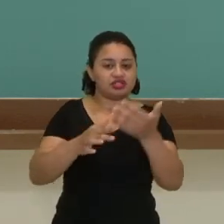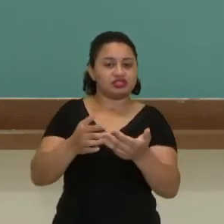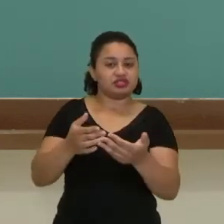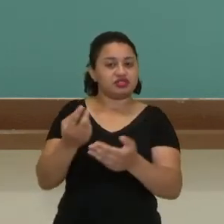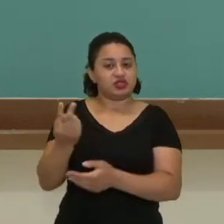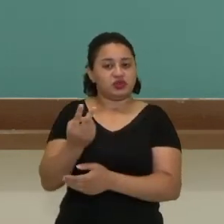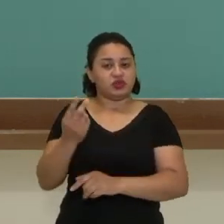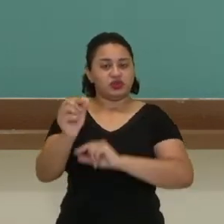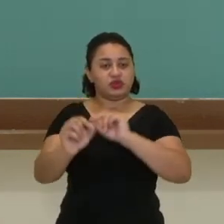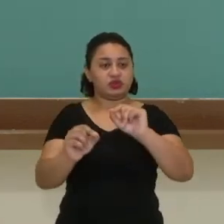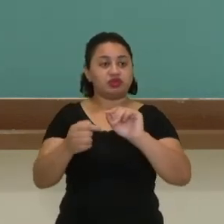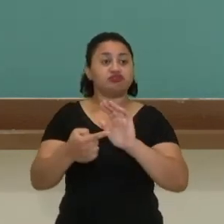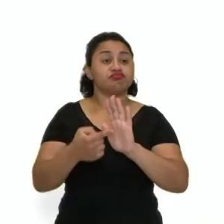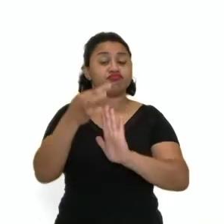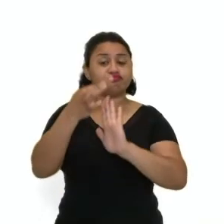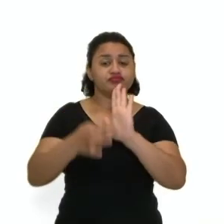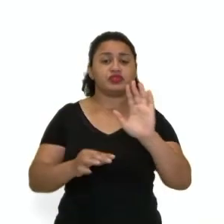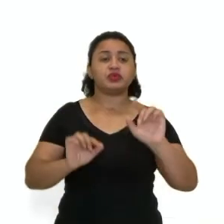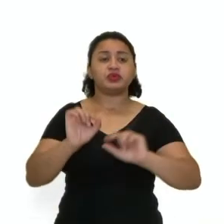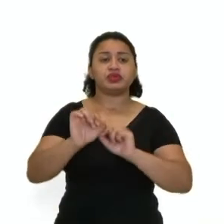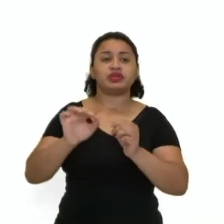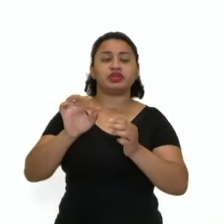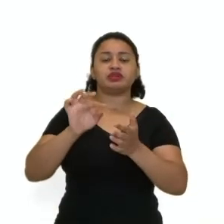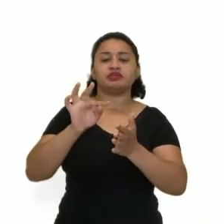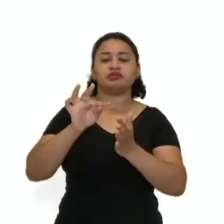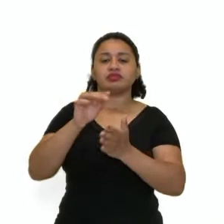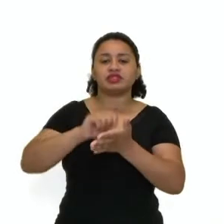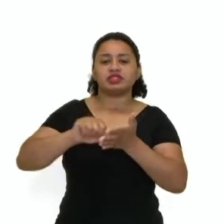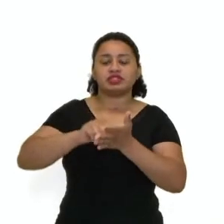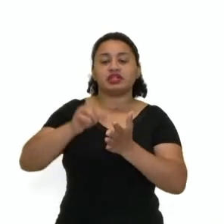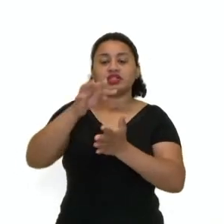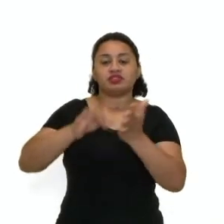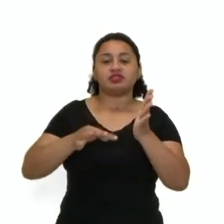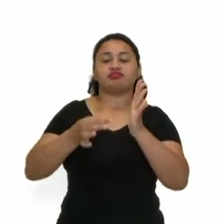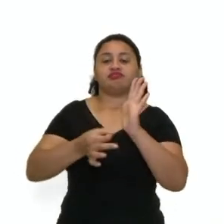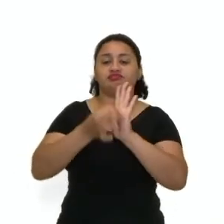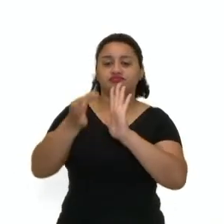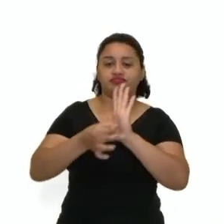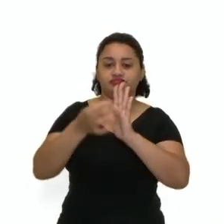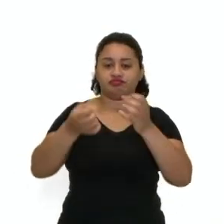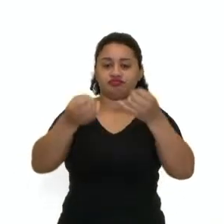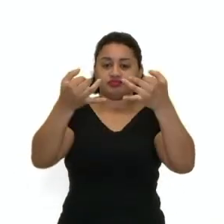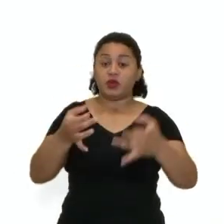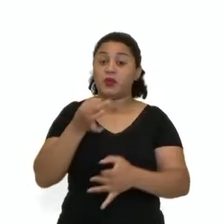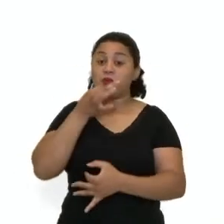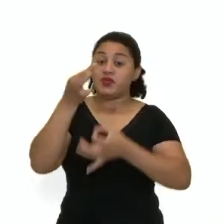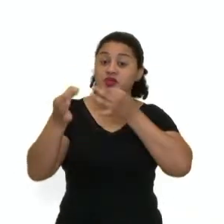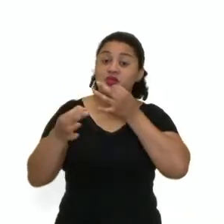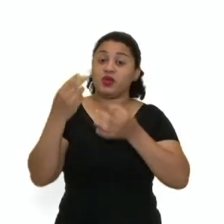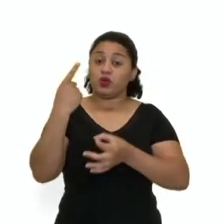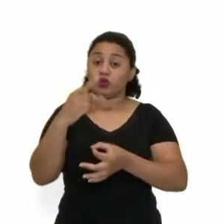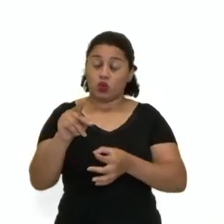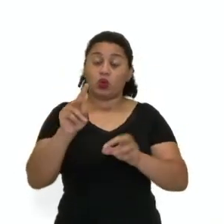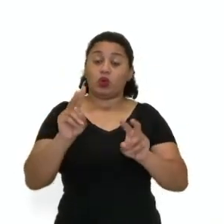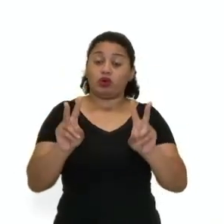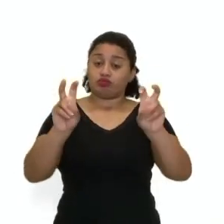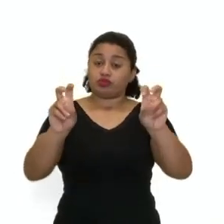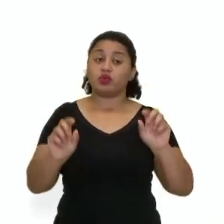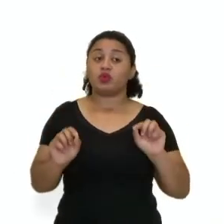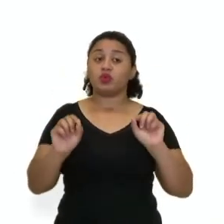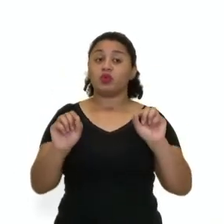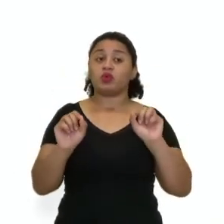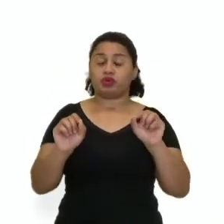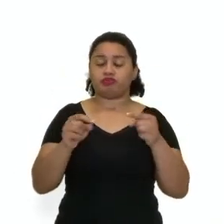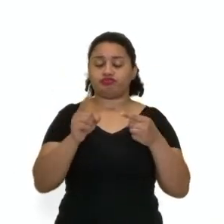aqui. Expressão textual. Escreva um texto dissertativo argumentativo, então a sua opinião a respeito, né? A partir